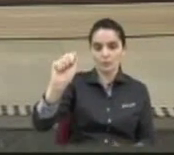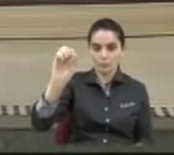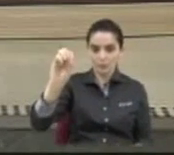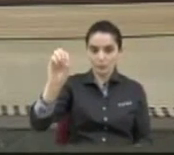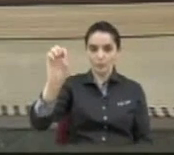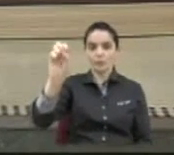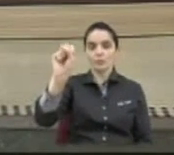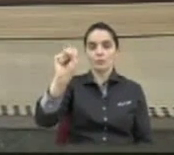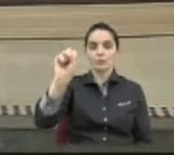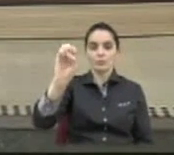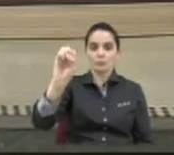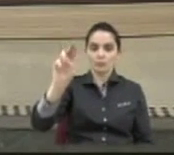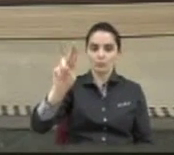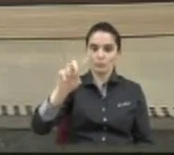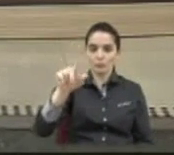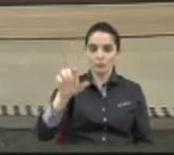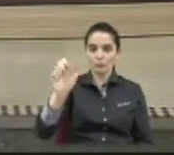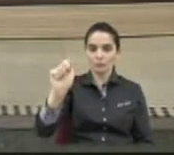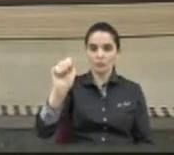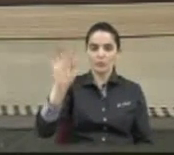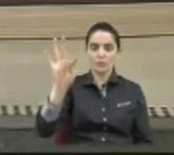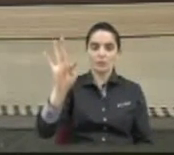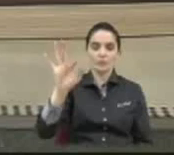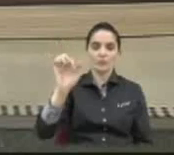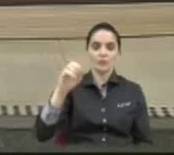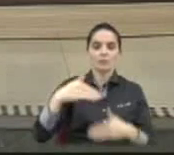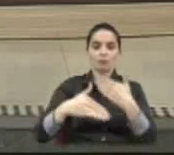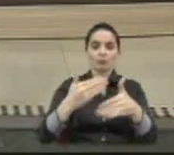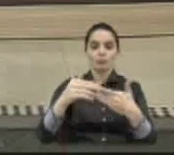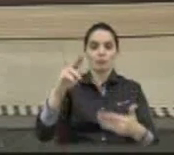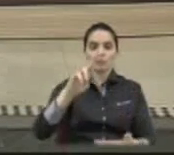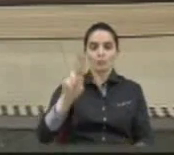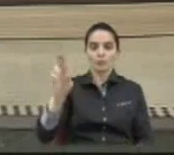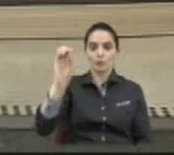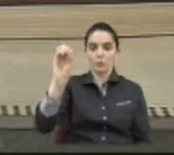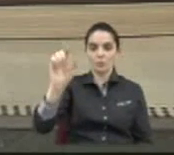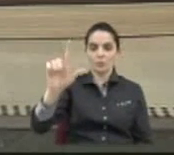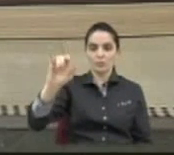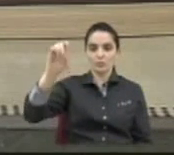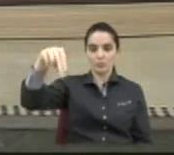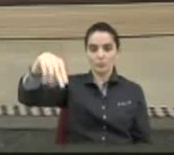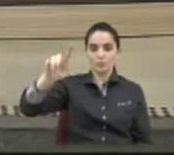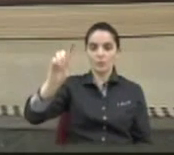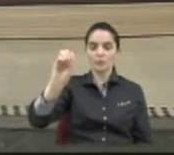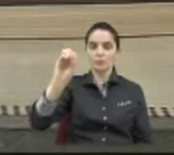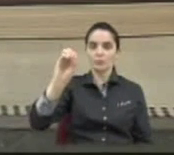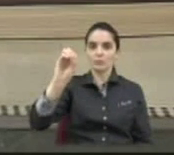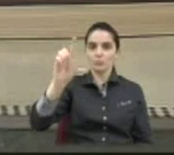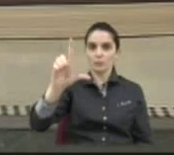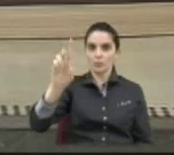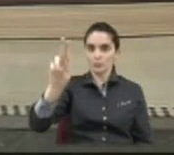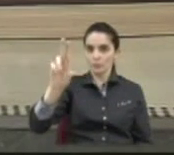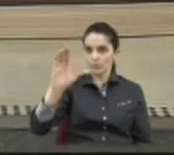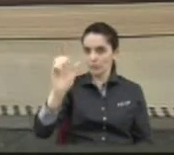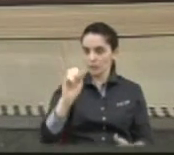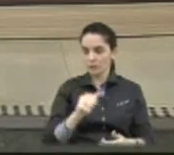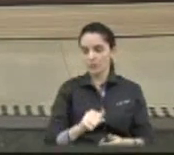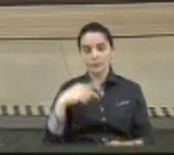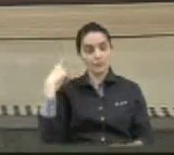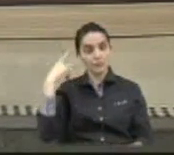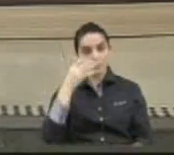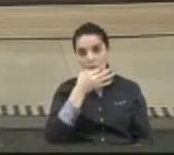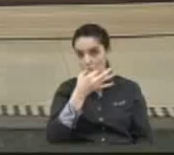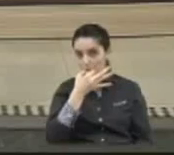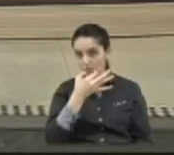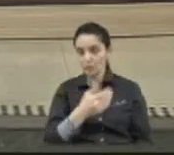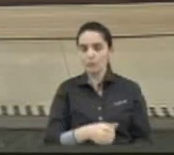João de Souza Ferraz. Projeto não contém emendas e o parecer é favorável. Algum vereador deseja discutir? Com a